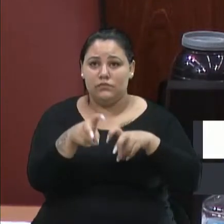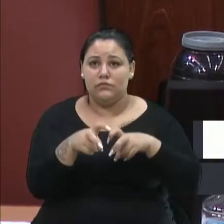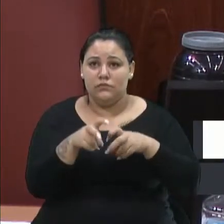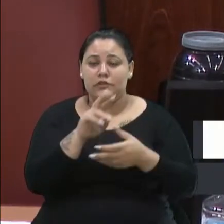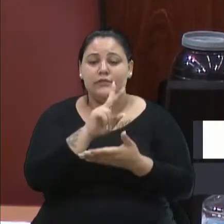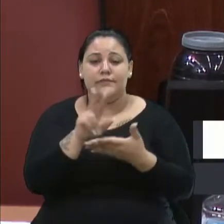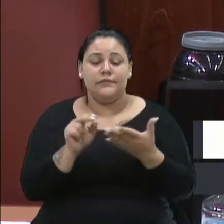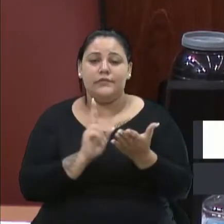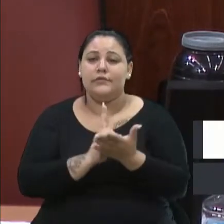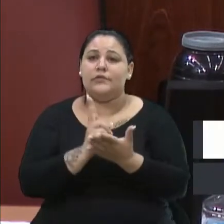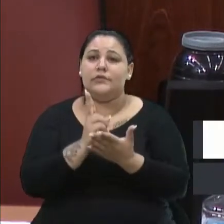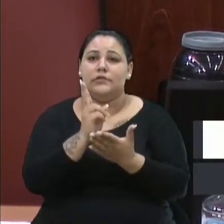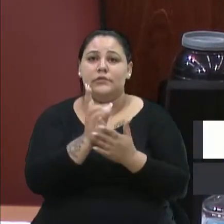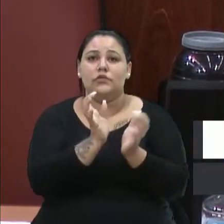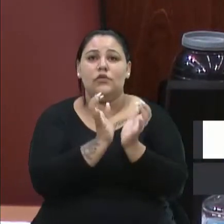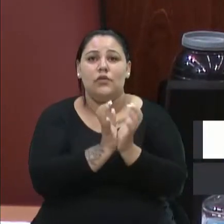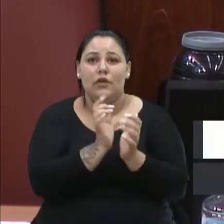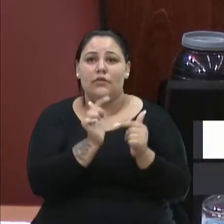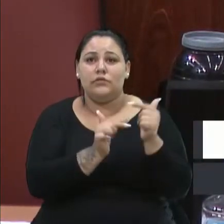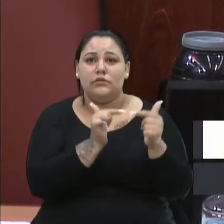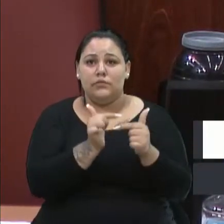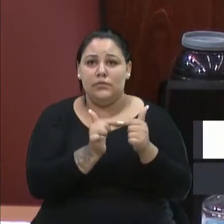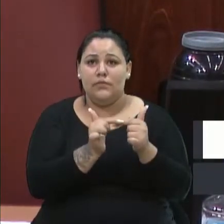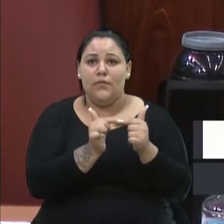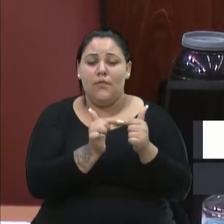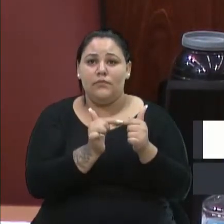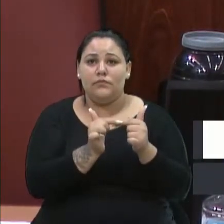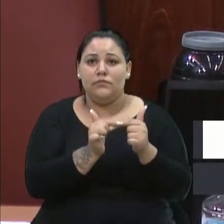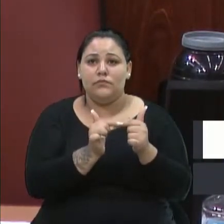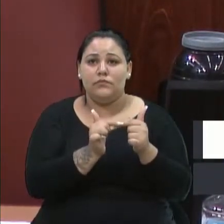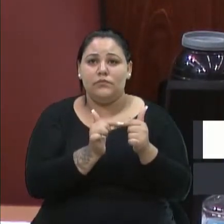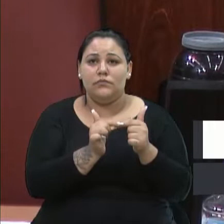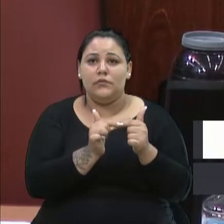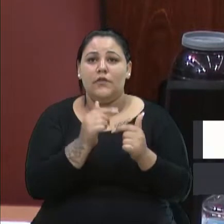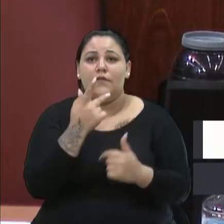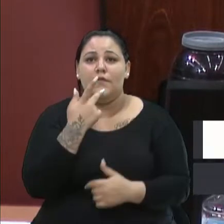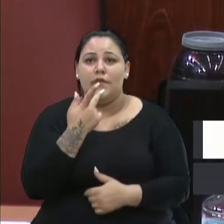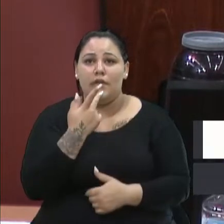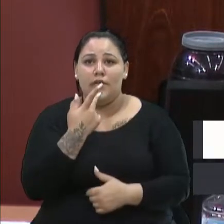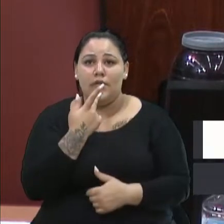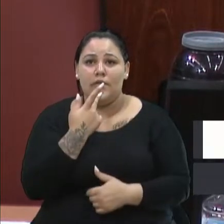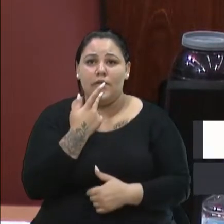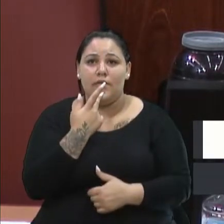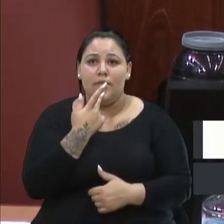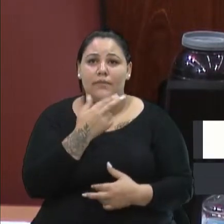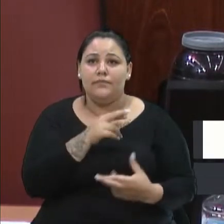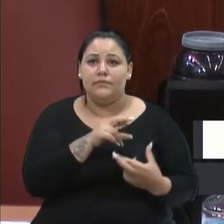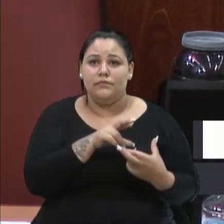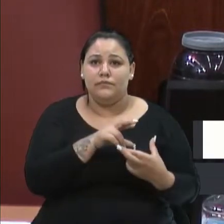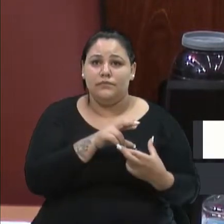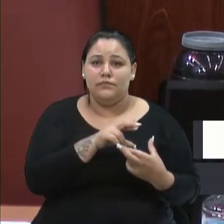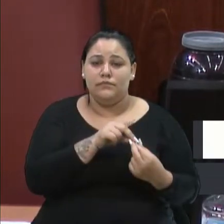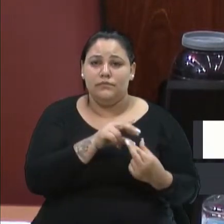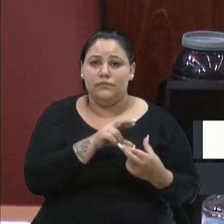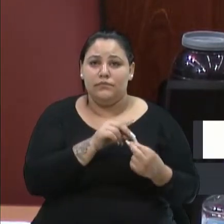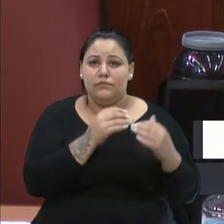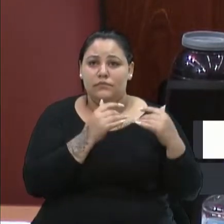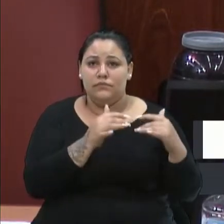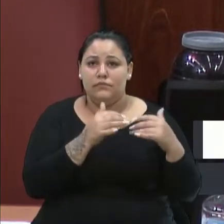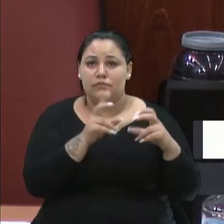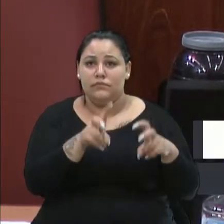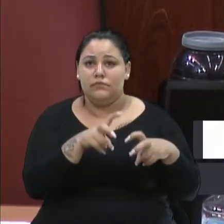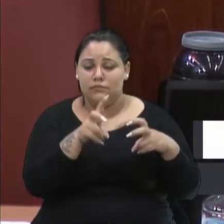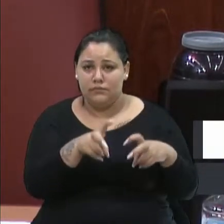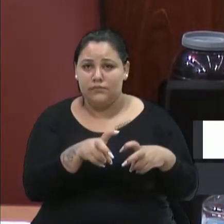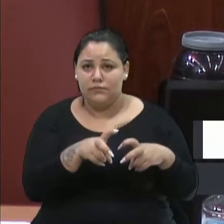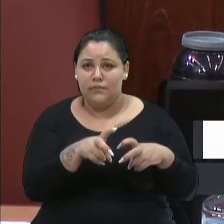os colegas servidores das subprefeituras relataram, né, o sucateamento das máquinas do interior. Nessa votação